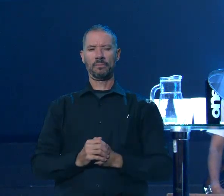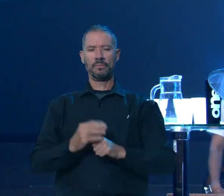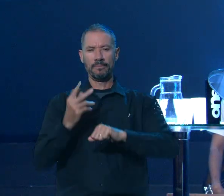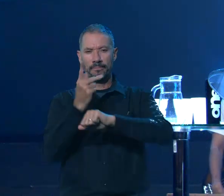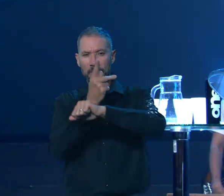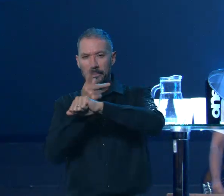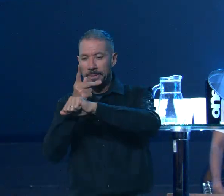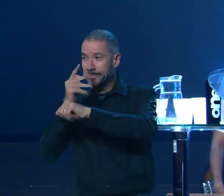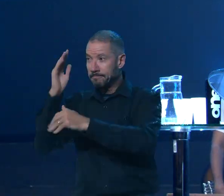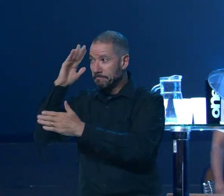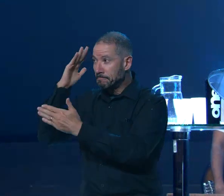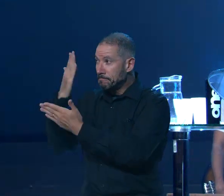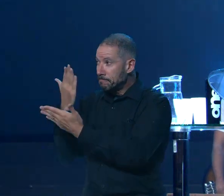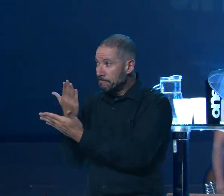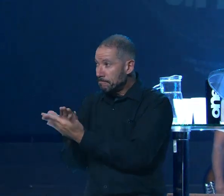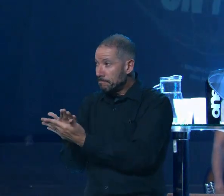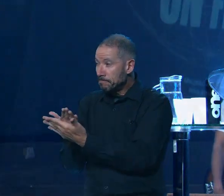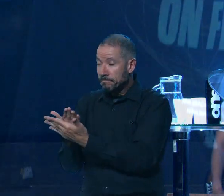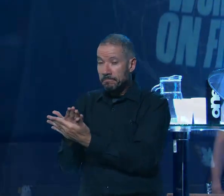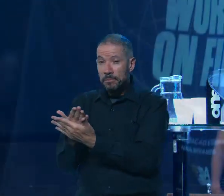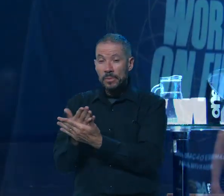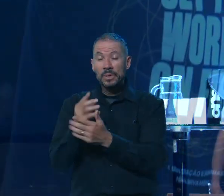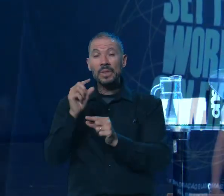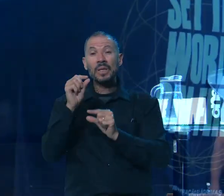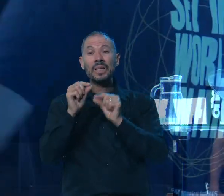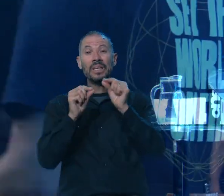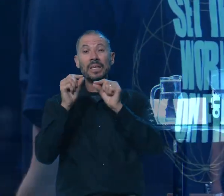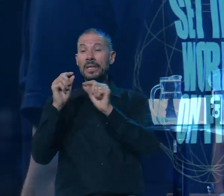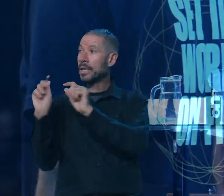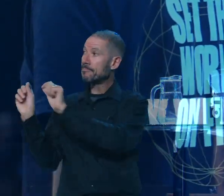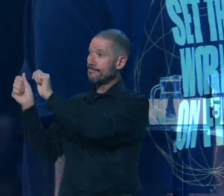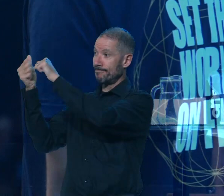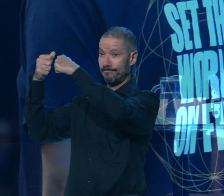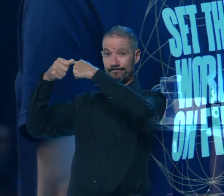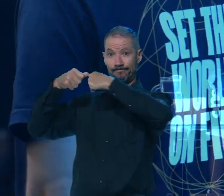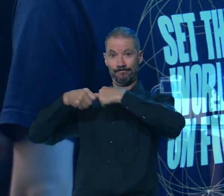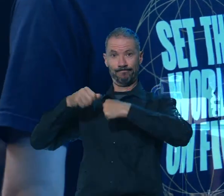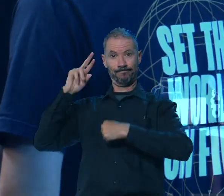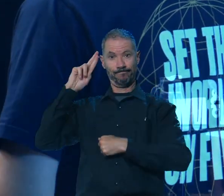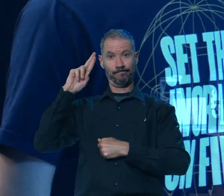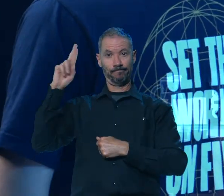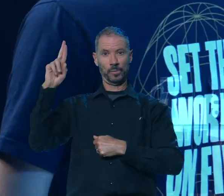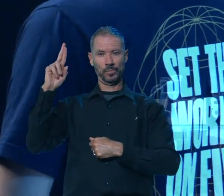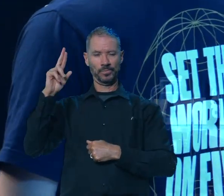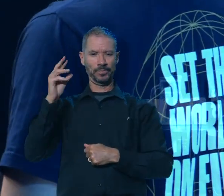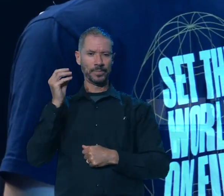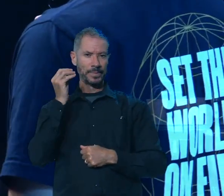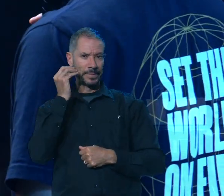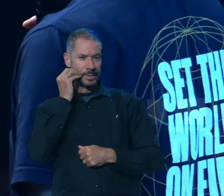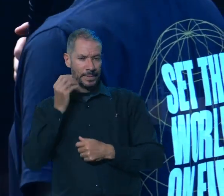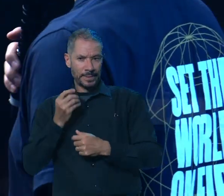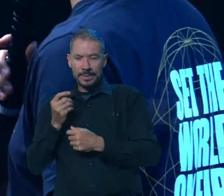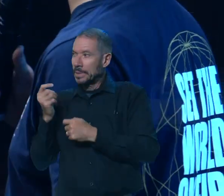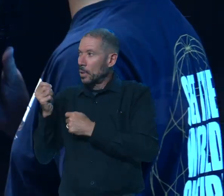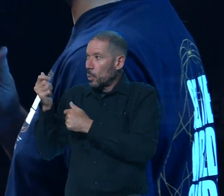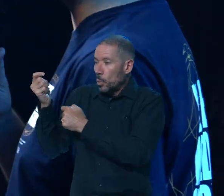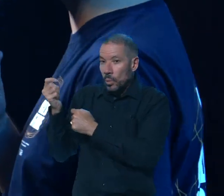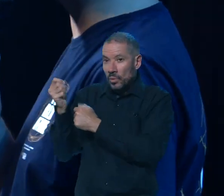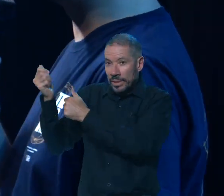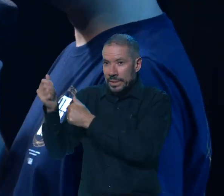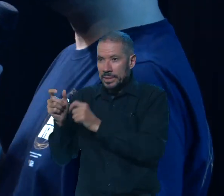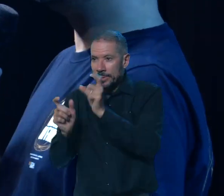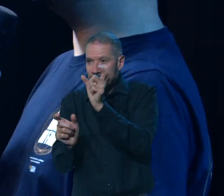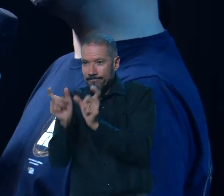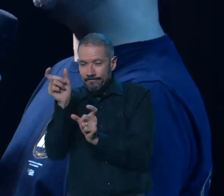buscando a credibilidade, quando a credibilidade ela é dada pelo Senhor. Tentando convencer o Senhor ou as pessoas à tua